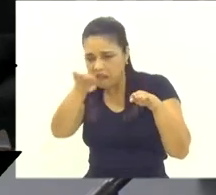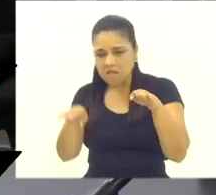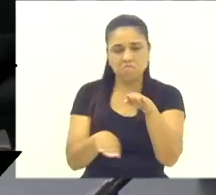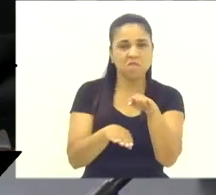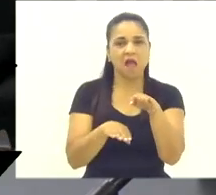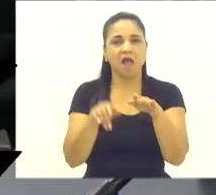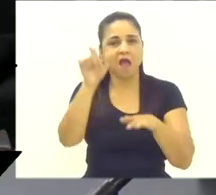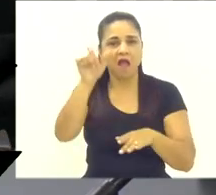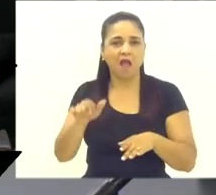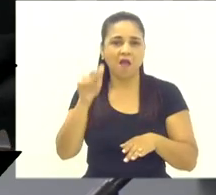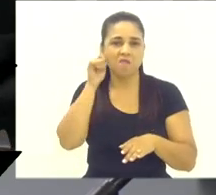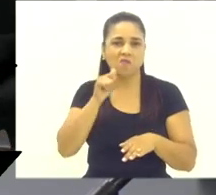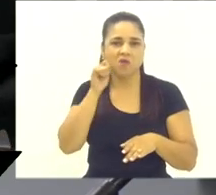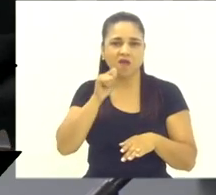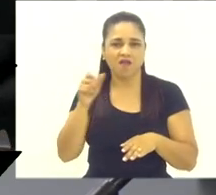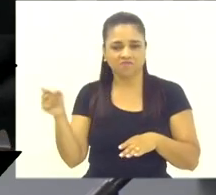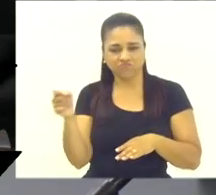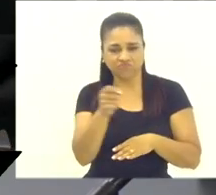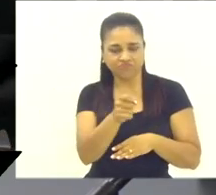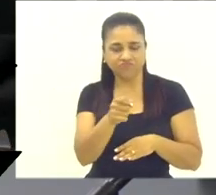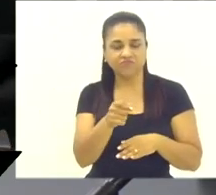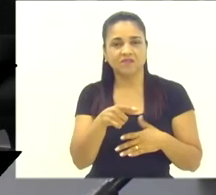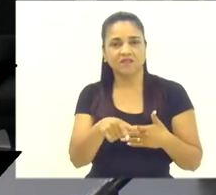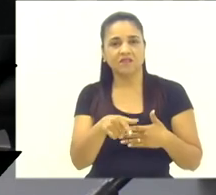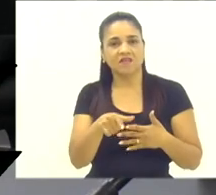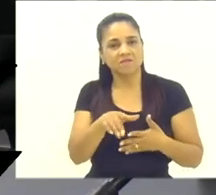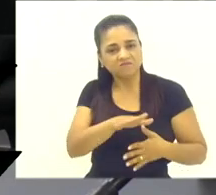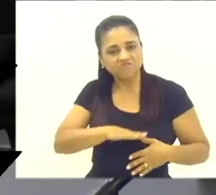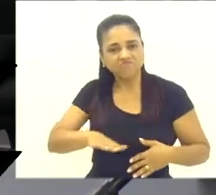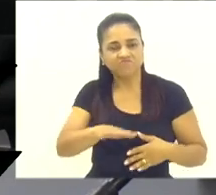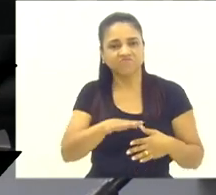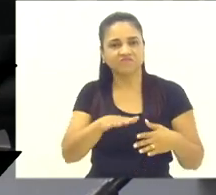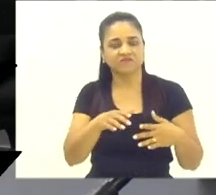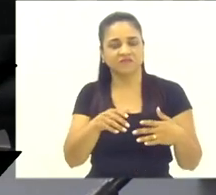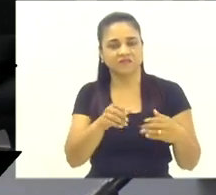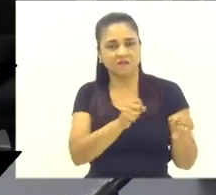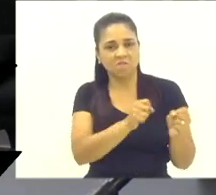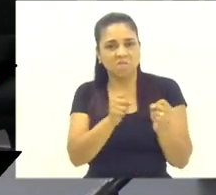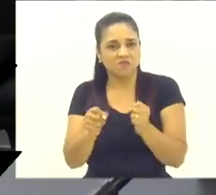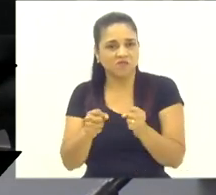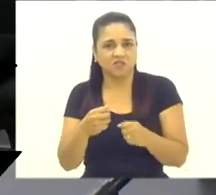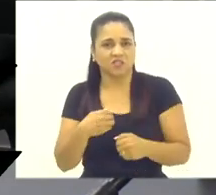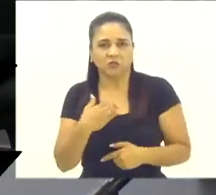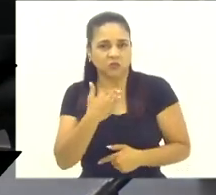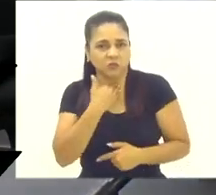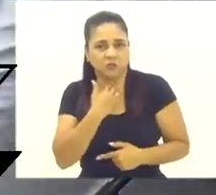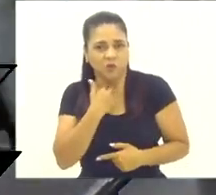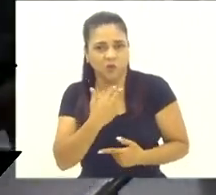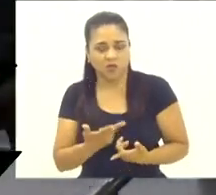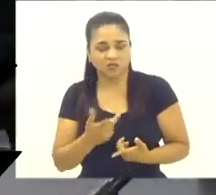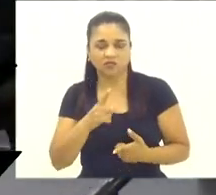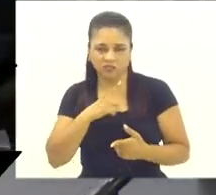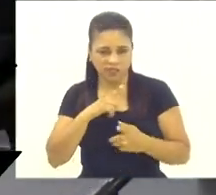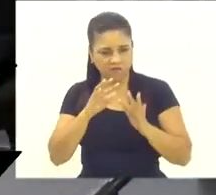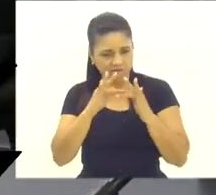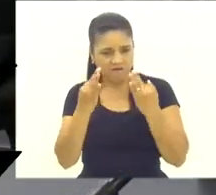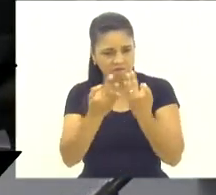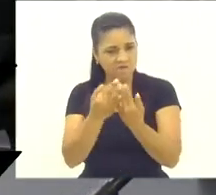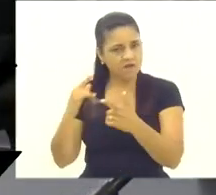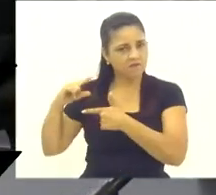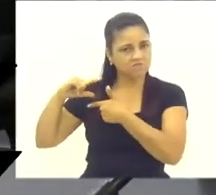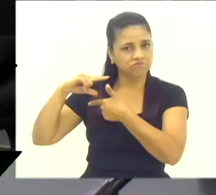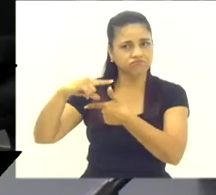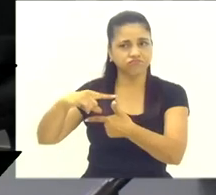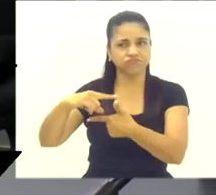político e ocupando o seu espaço de poder né é isso a gente tem aí famílias tradicionalíssimas